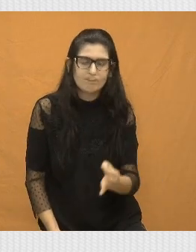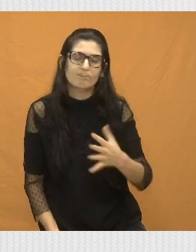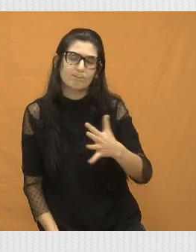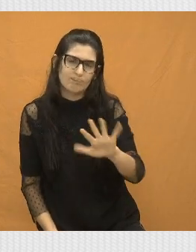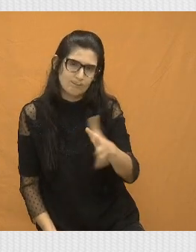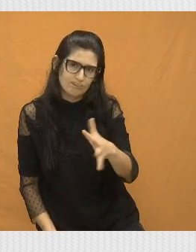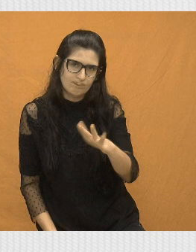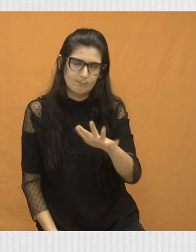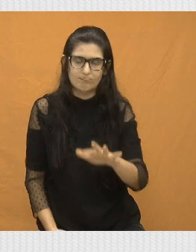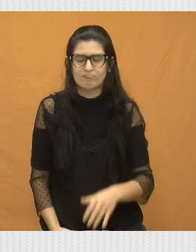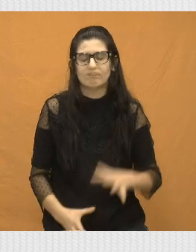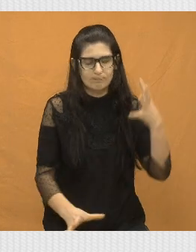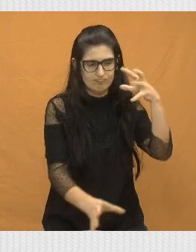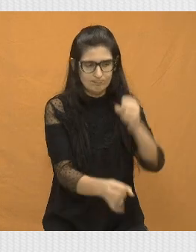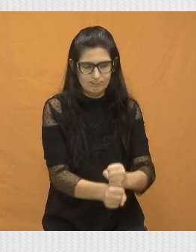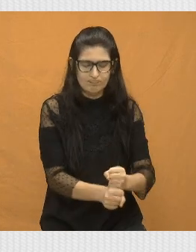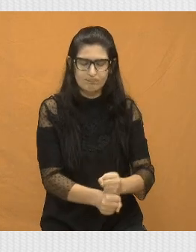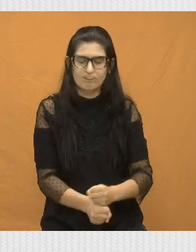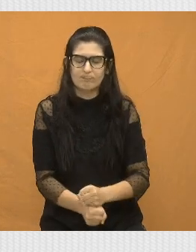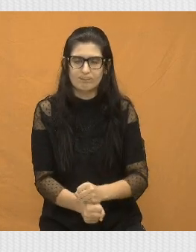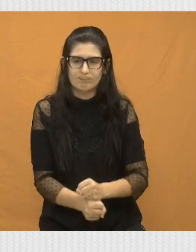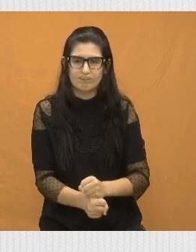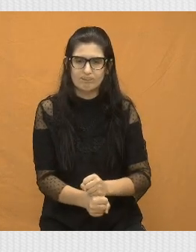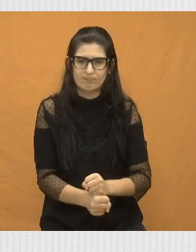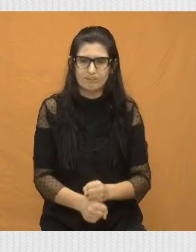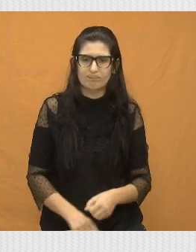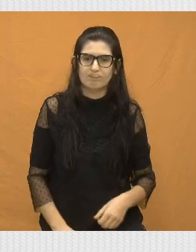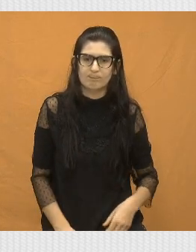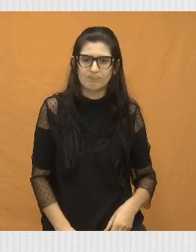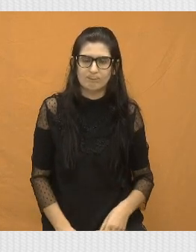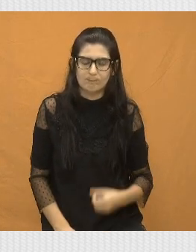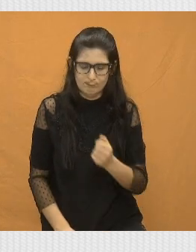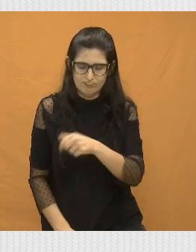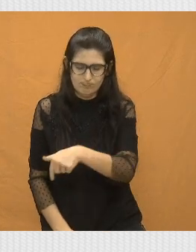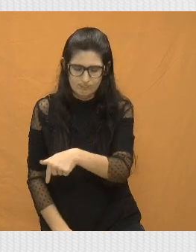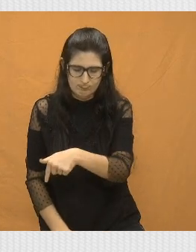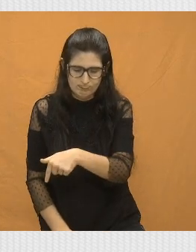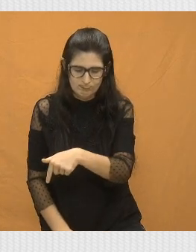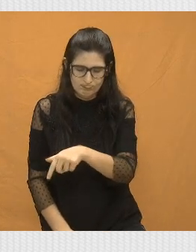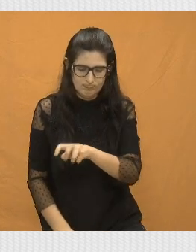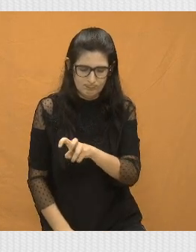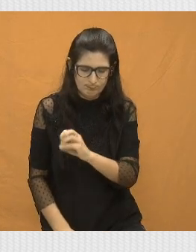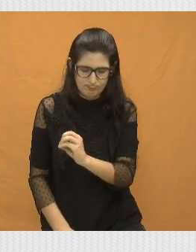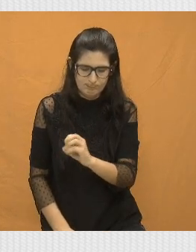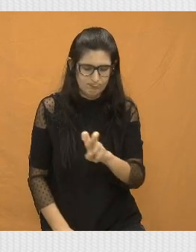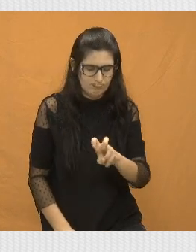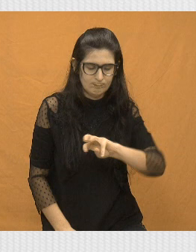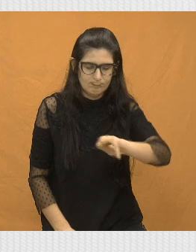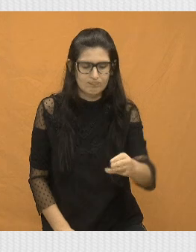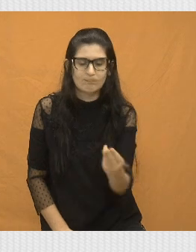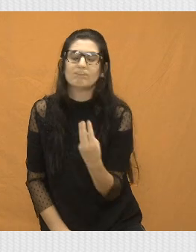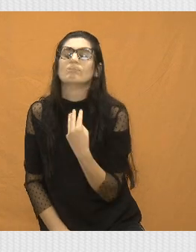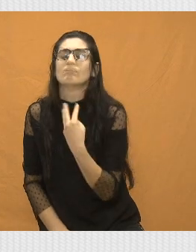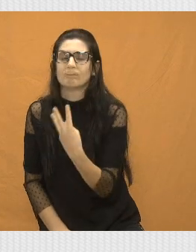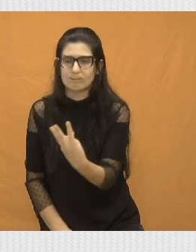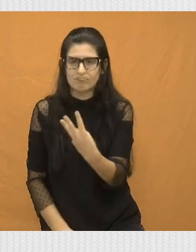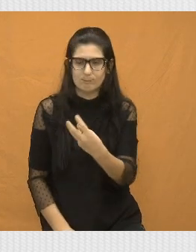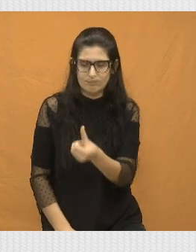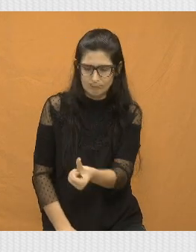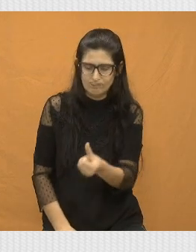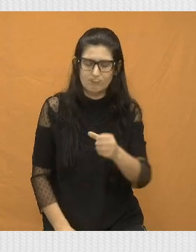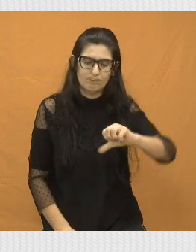aproximadamente. No total, temos uma receita de 705 milhões 369 na sua